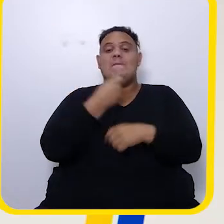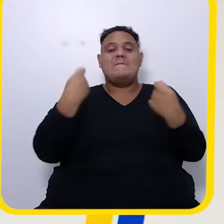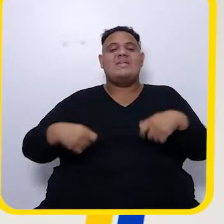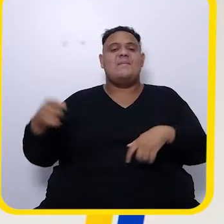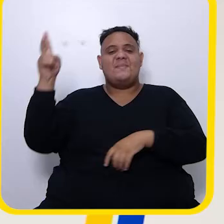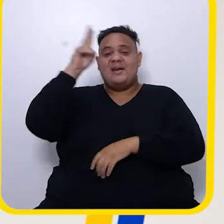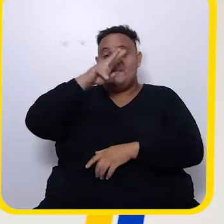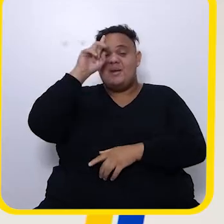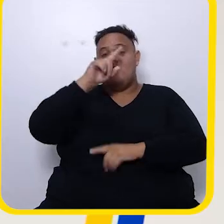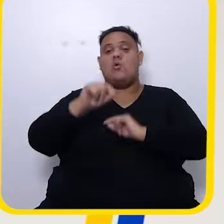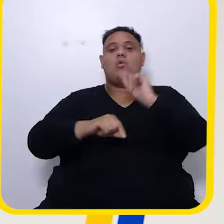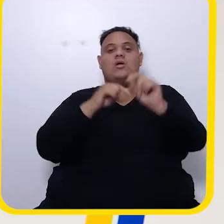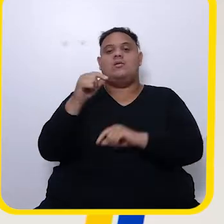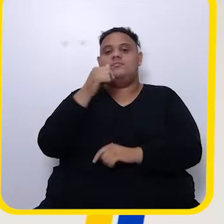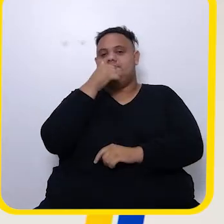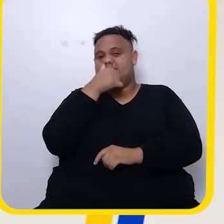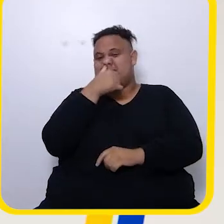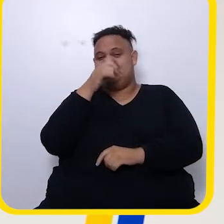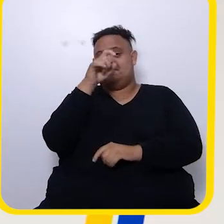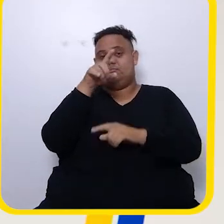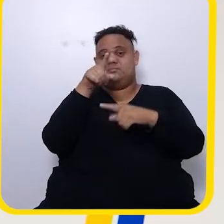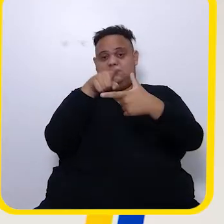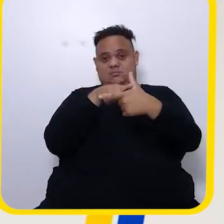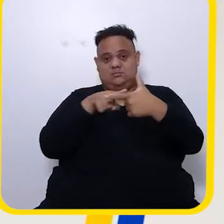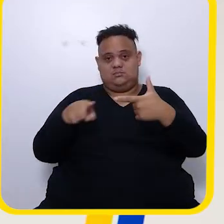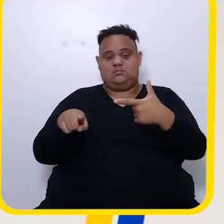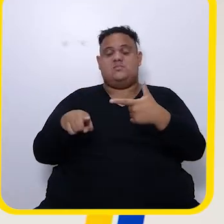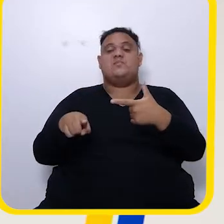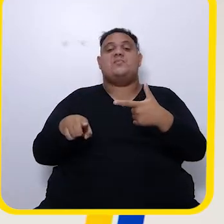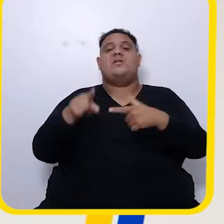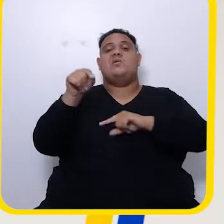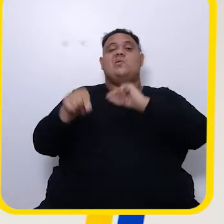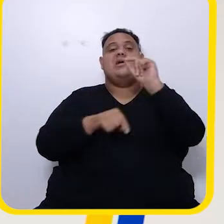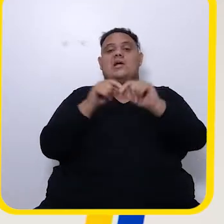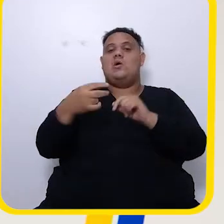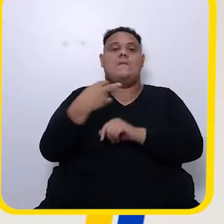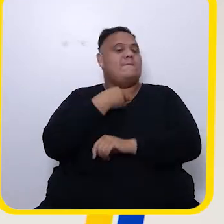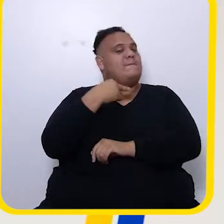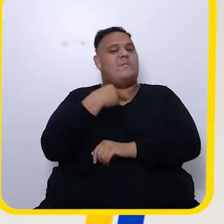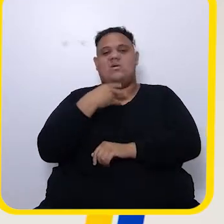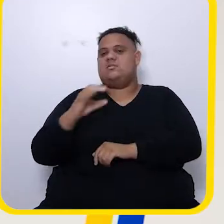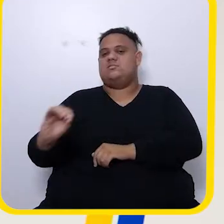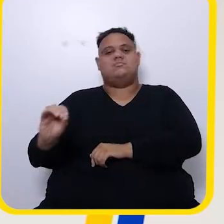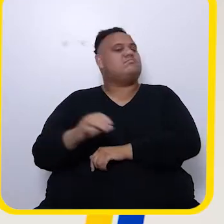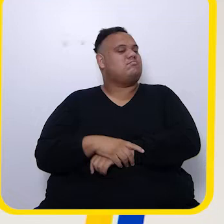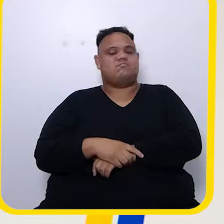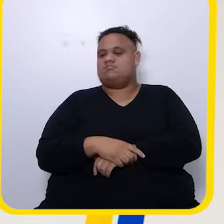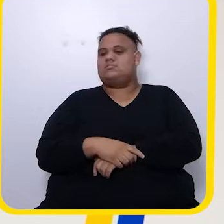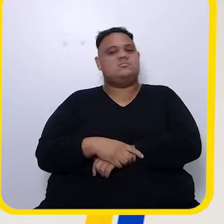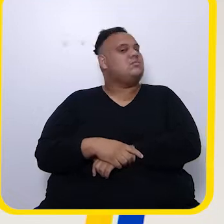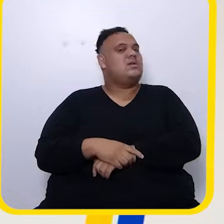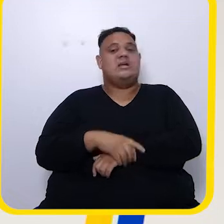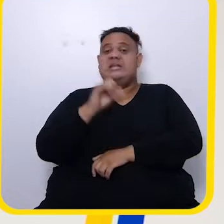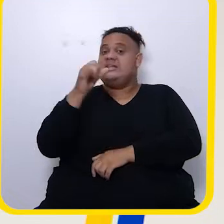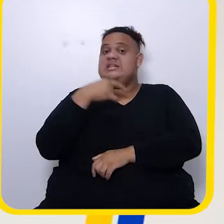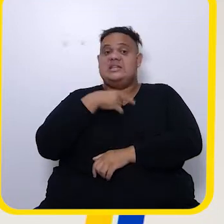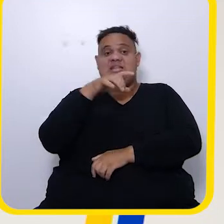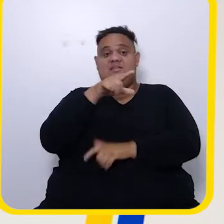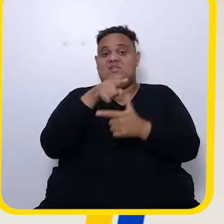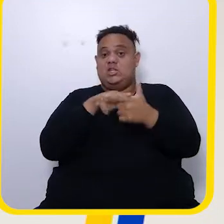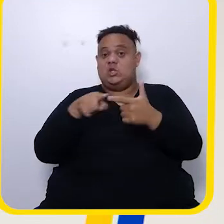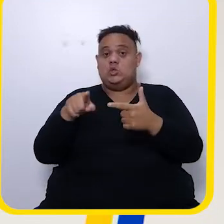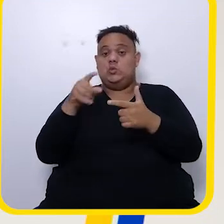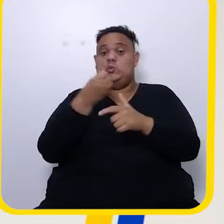Que numa divisão, o divisor não pode ser o zero. Então, se eu não posso dividir um número por zero,